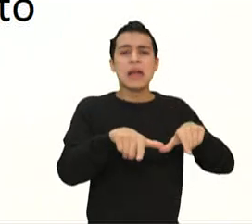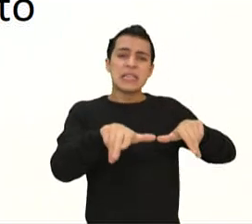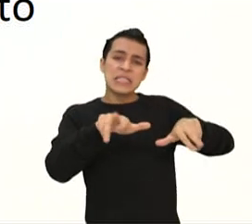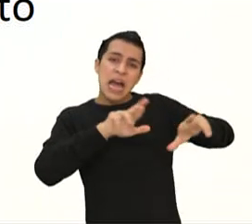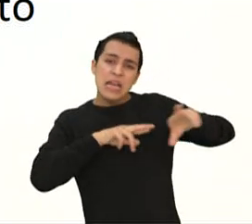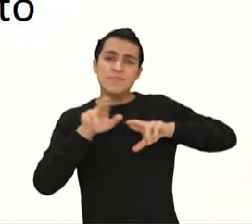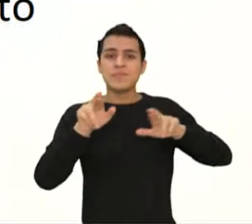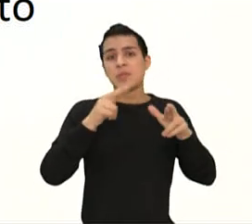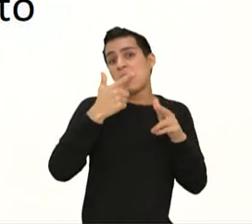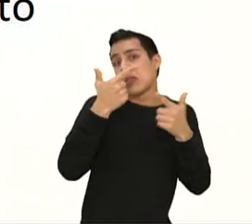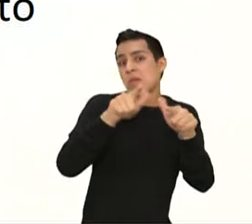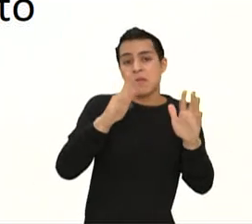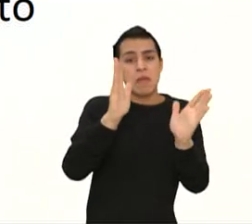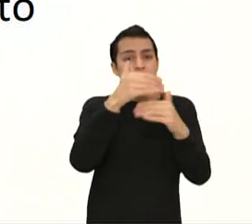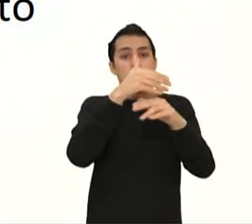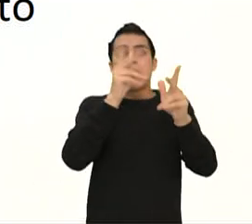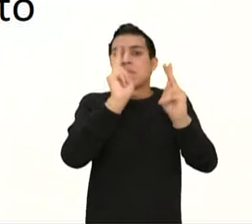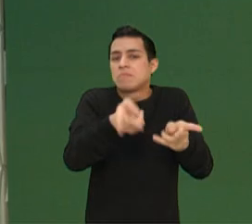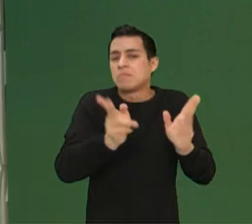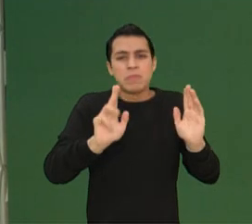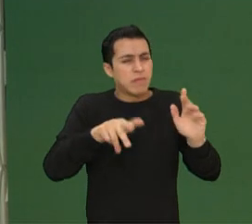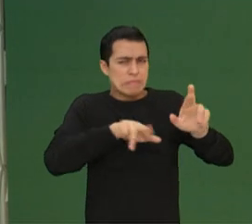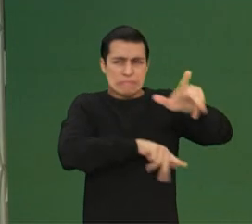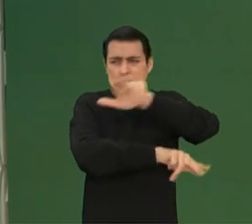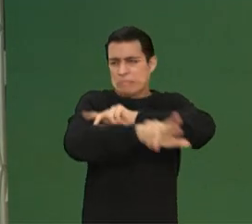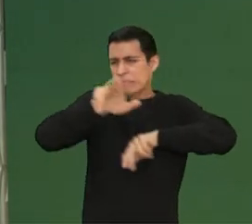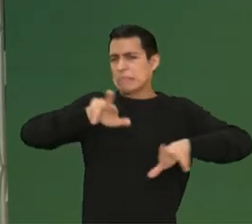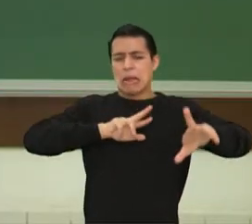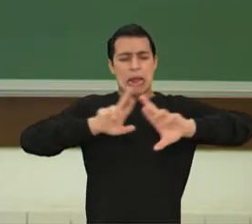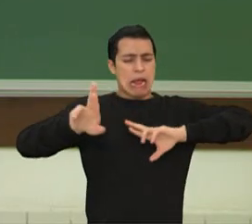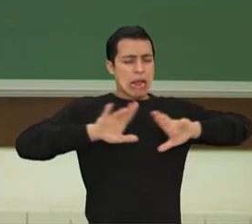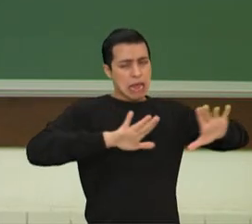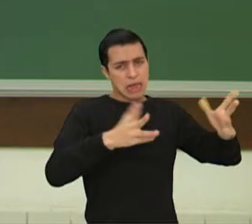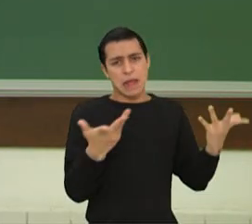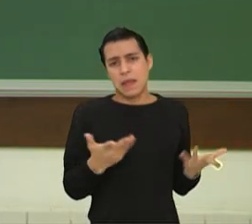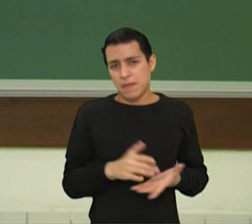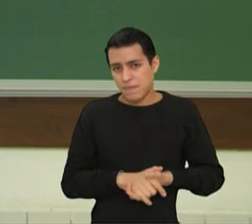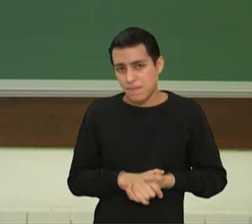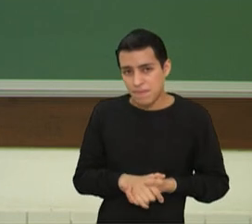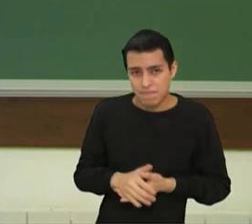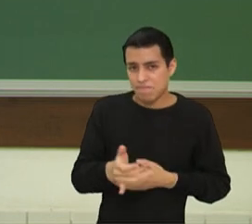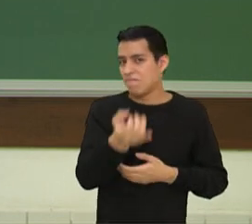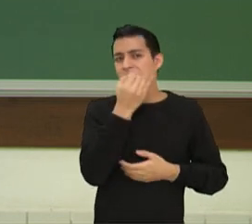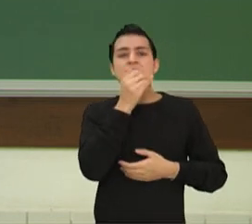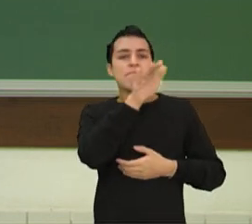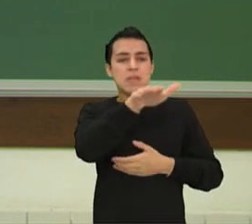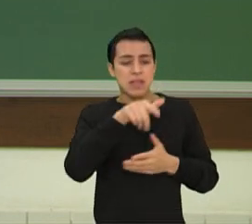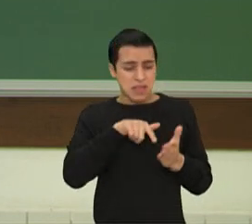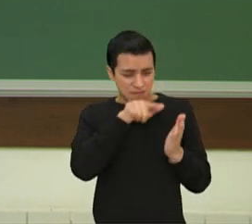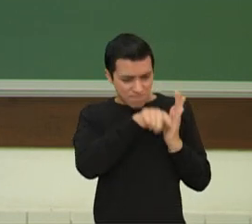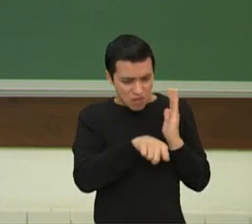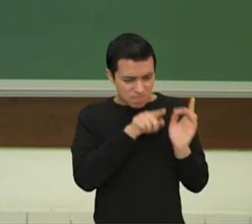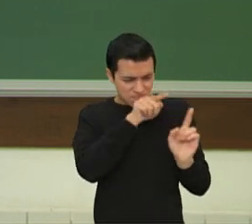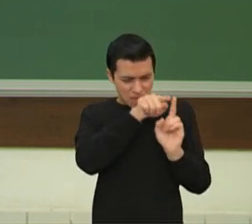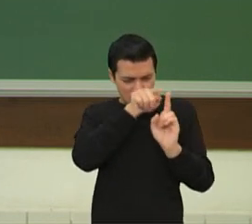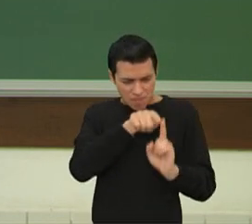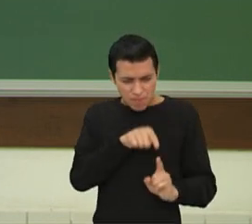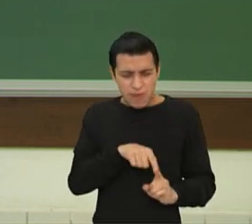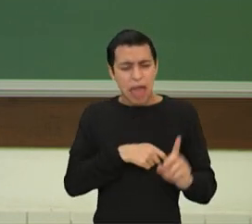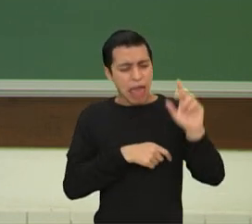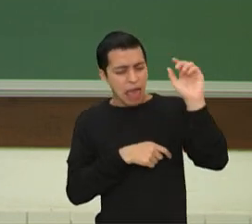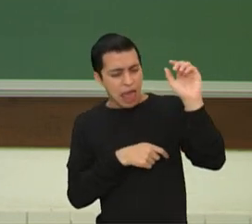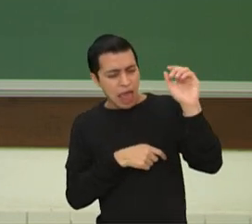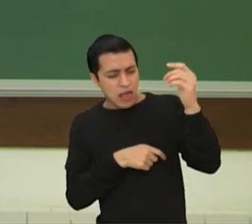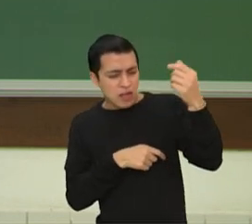respostas não têm um formato único. Isso mesmo. Quando utilizamos perguntas objetivas, nós